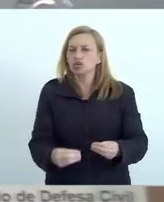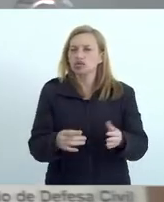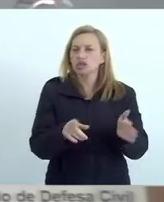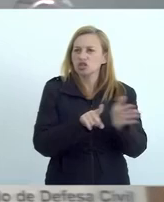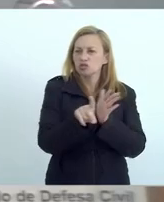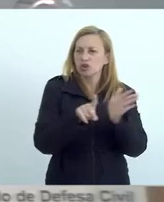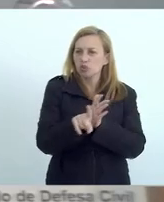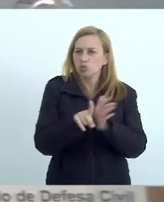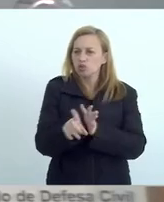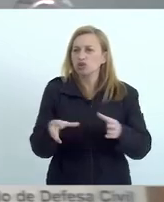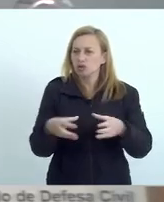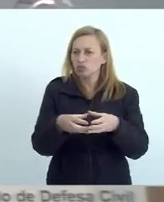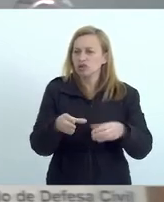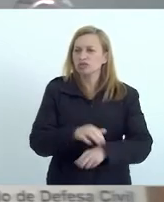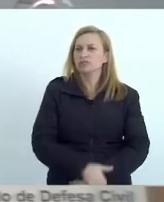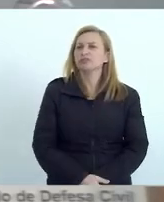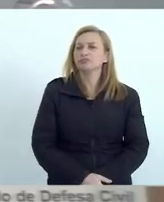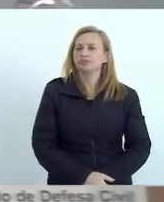comissão